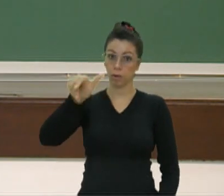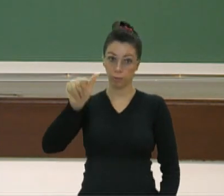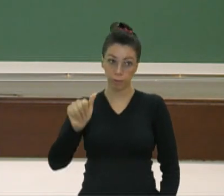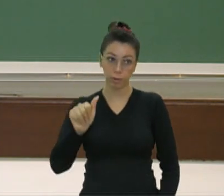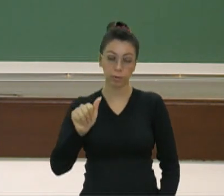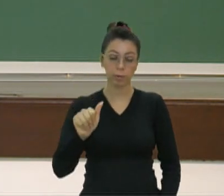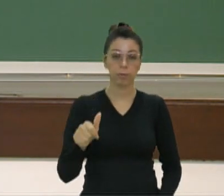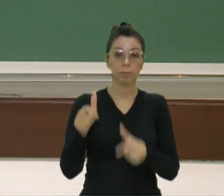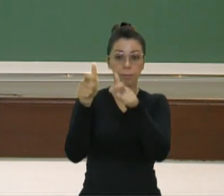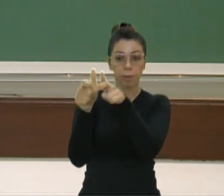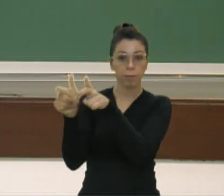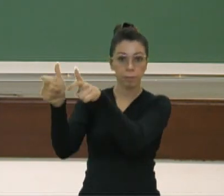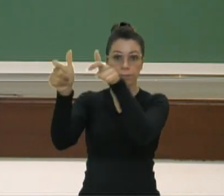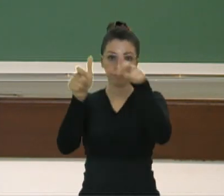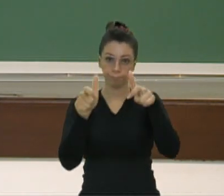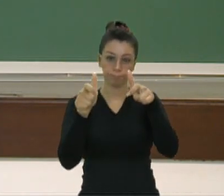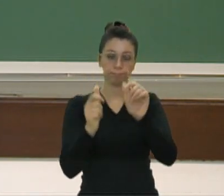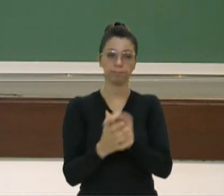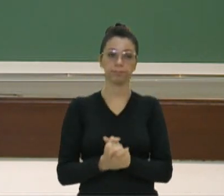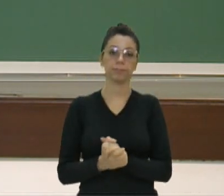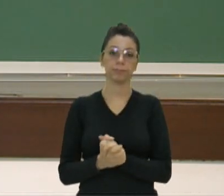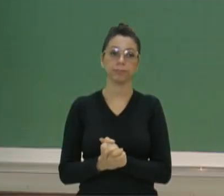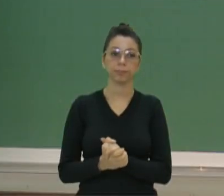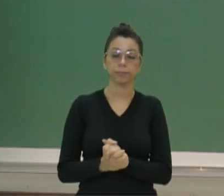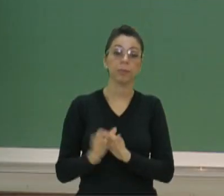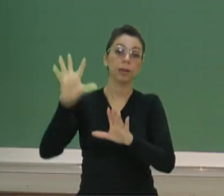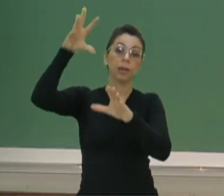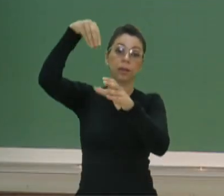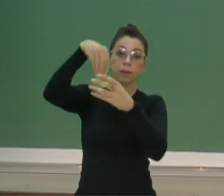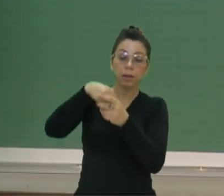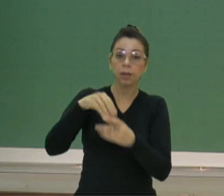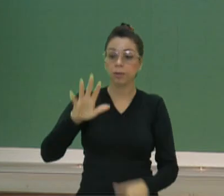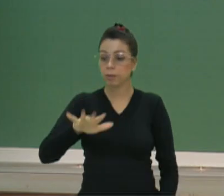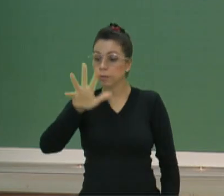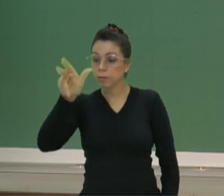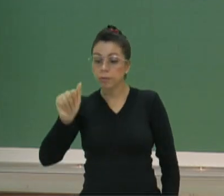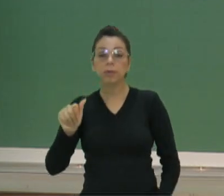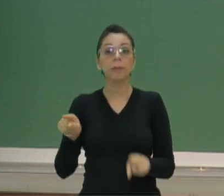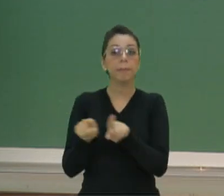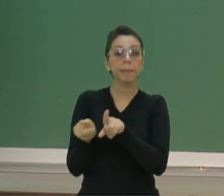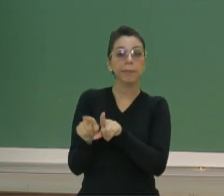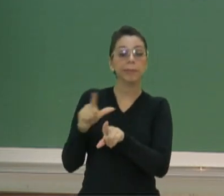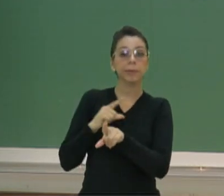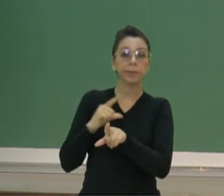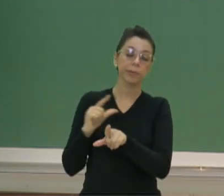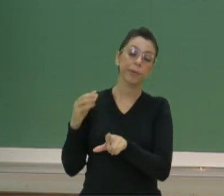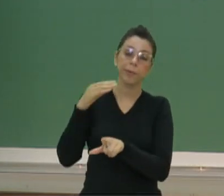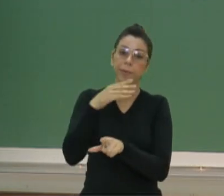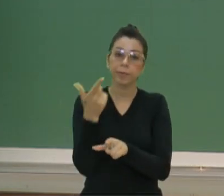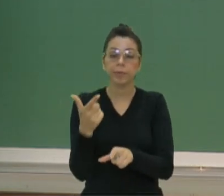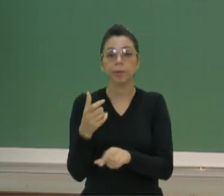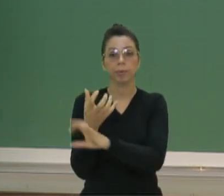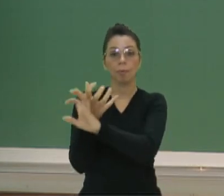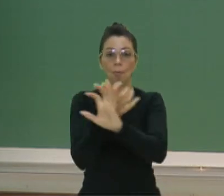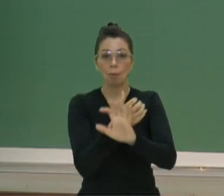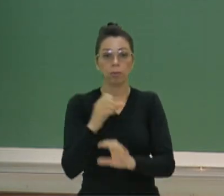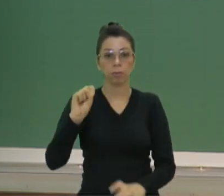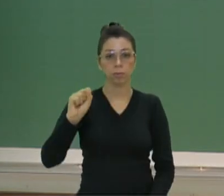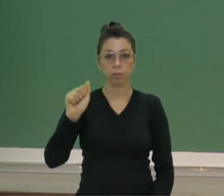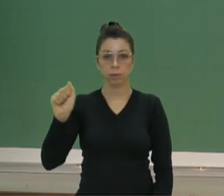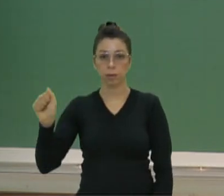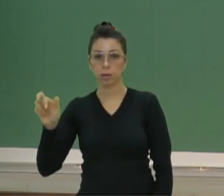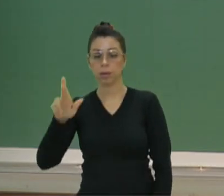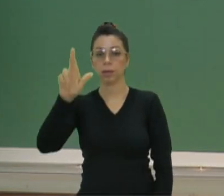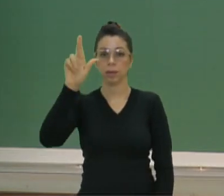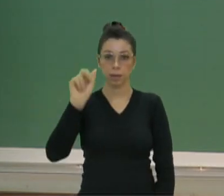para posição, e dentro do continente africano nós temos também, logicamente, o deserto do Saara, que faz